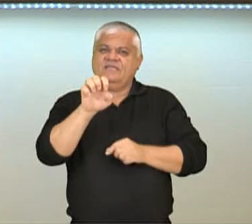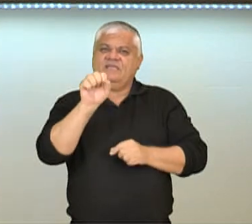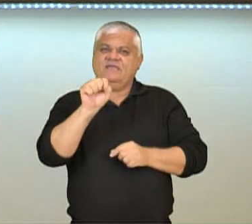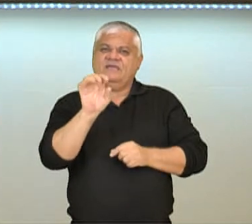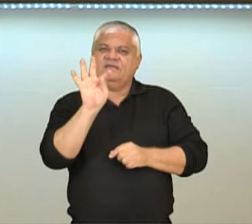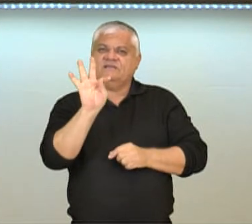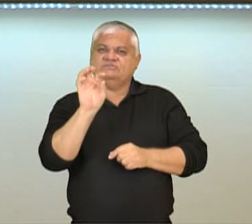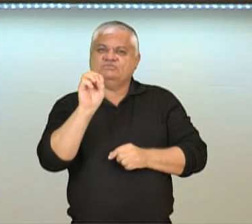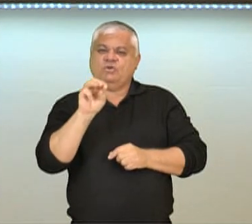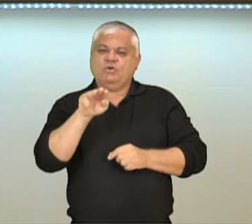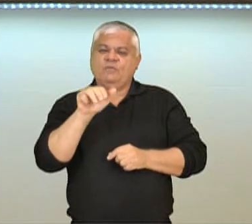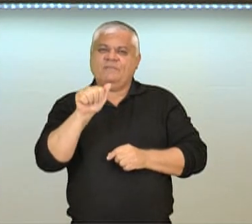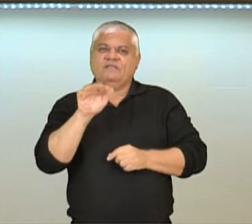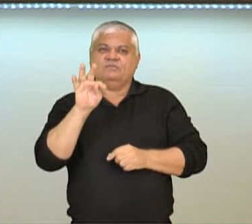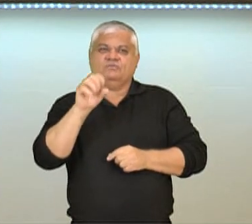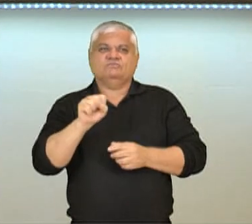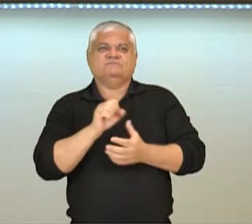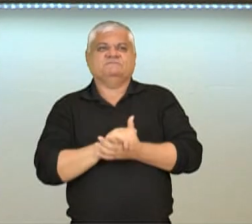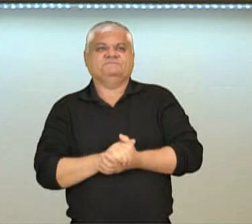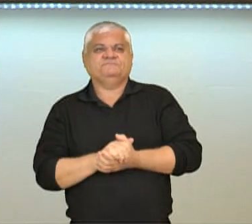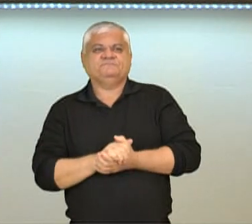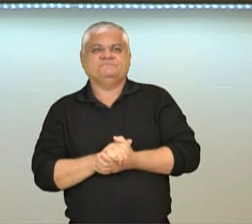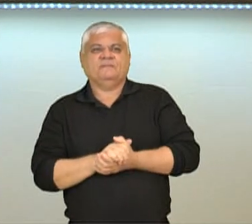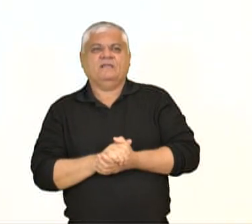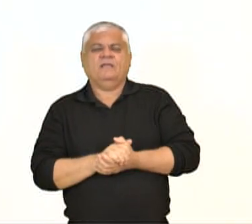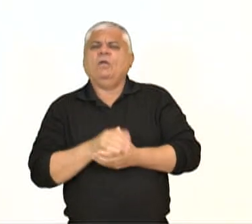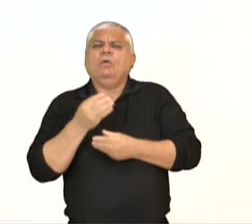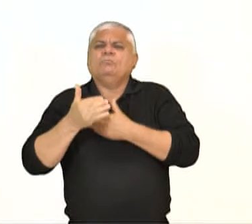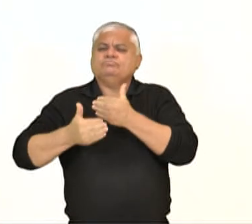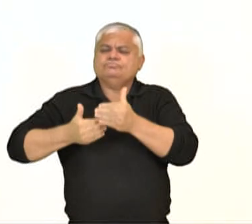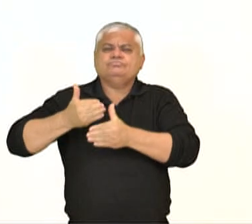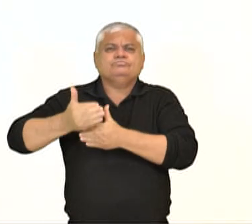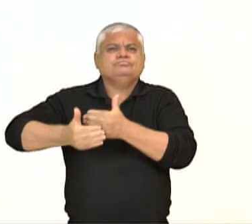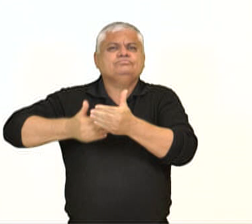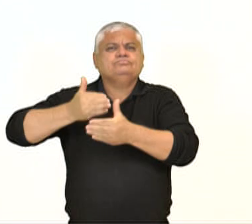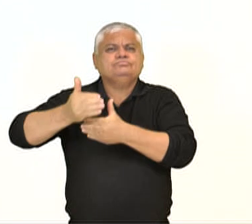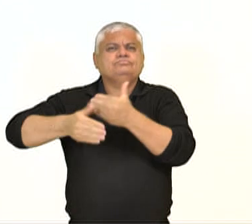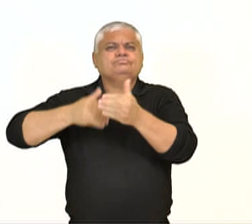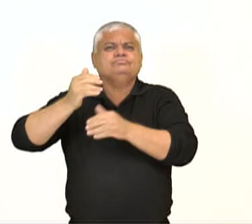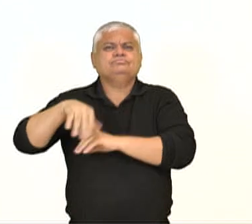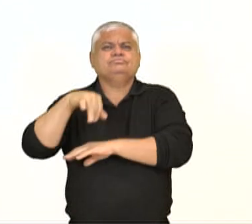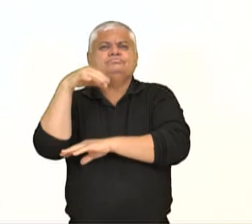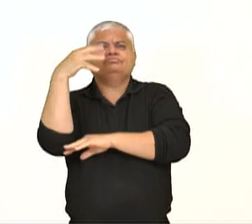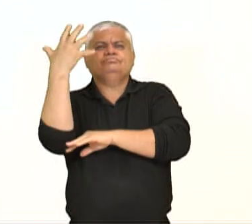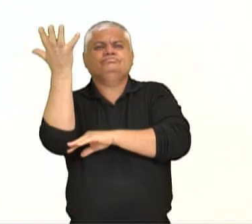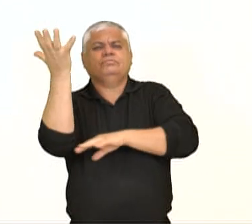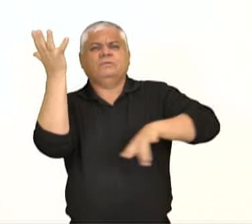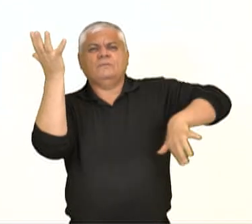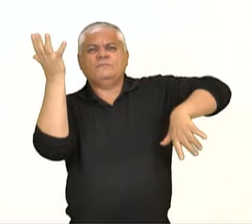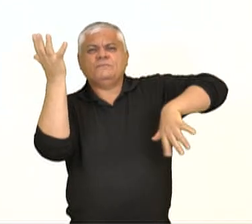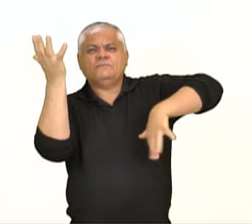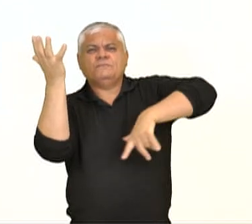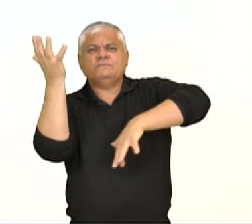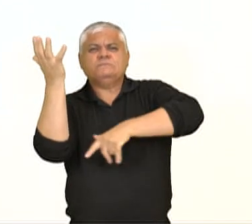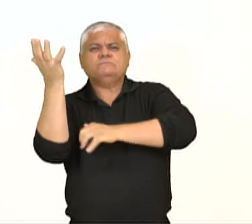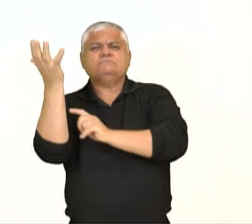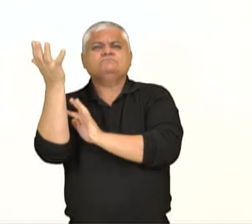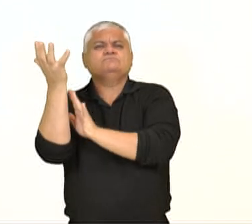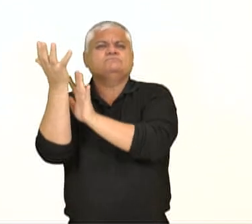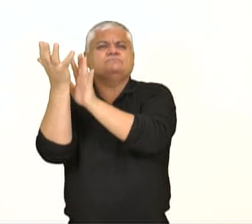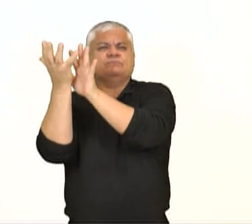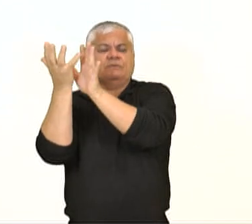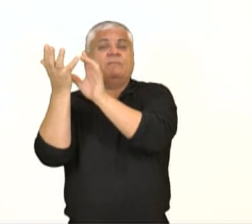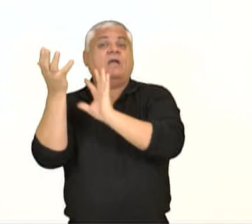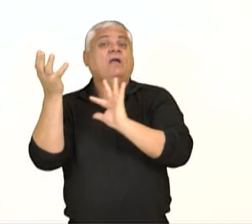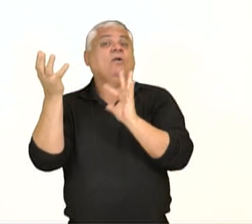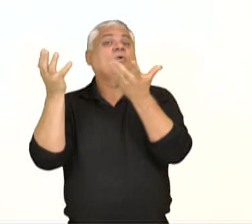estômatos, ok? Muito bem. O processo da fotossíntese ocorre numa outra região mais